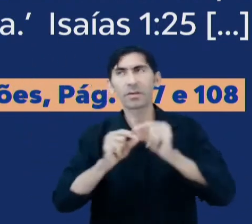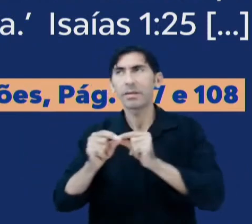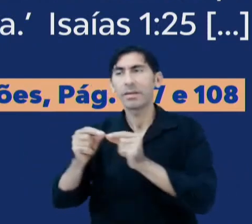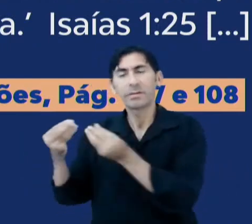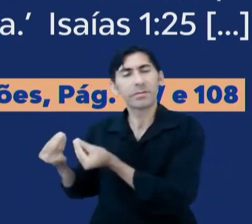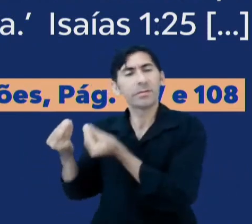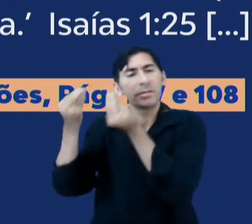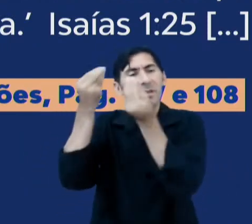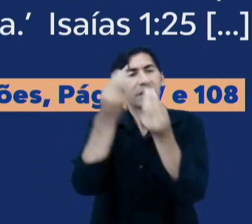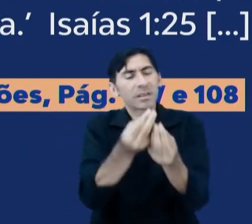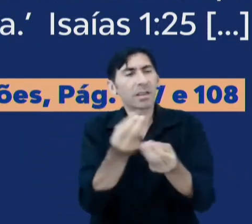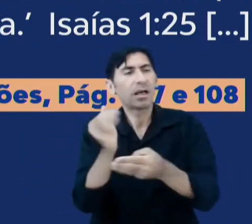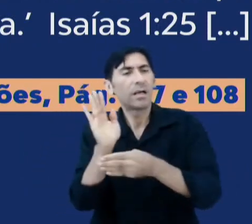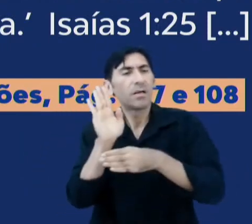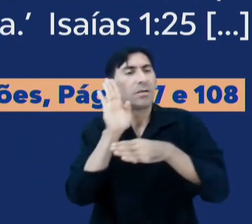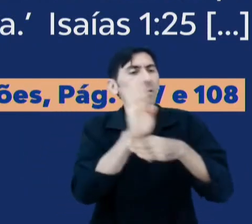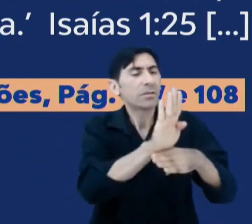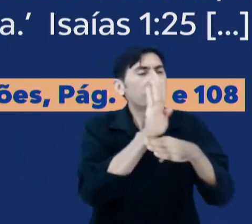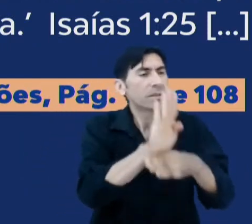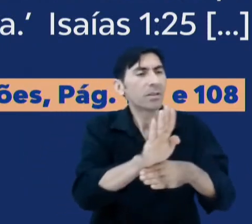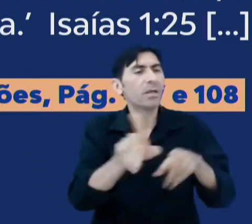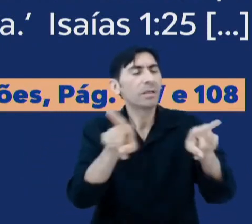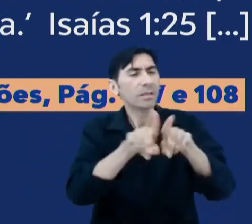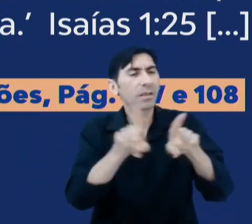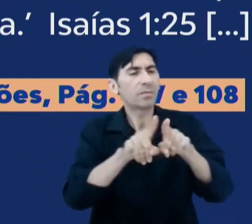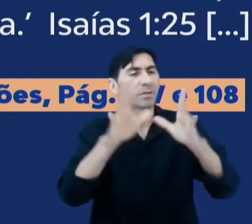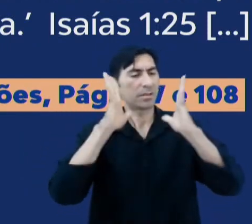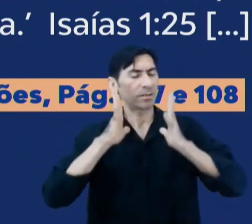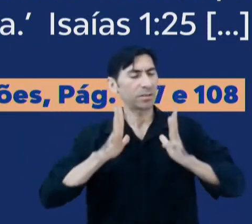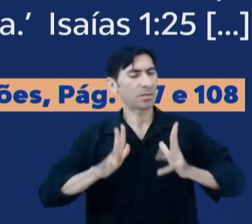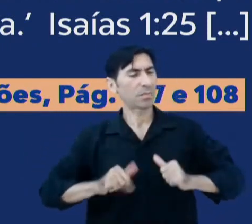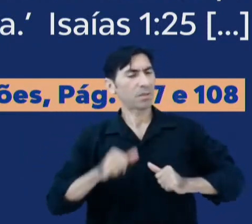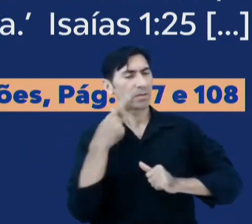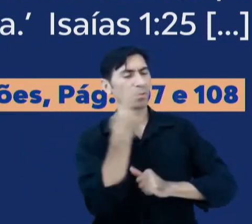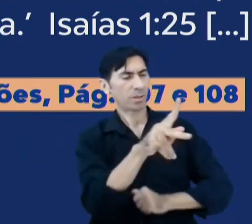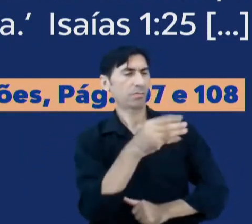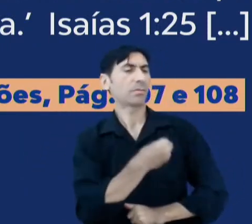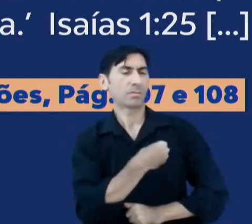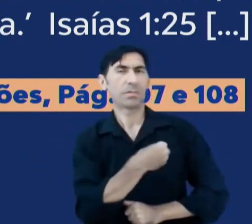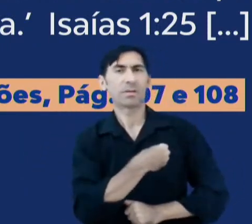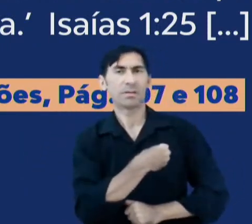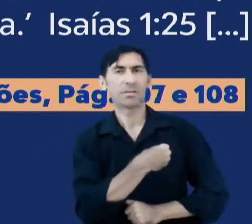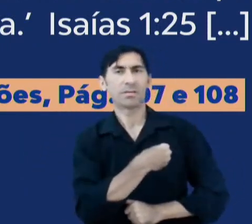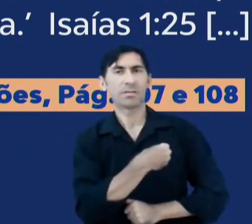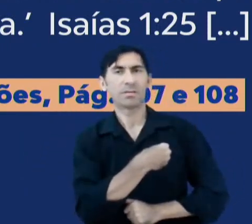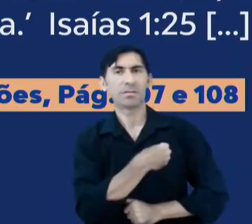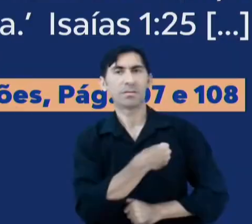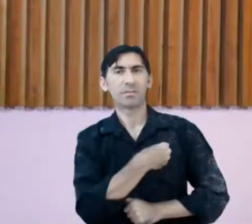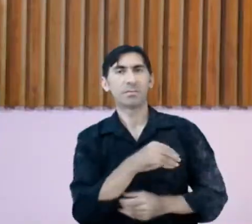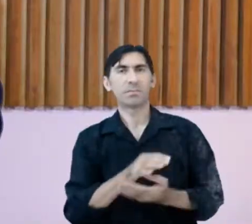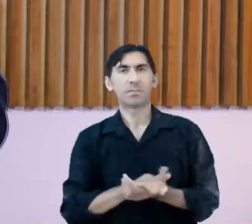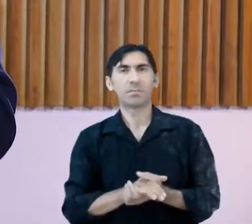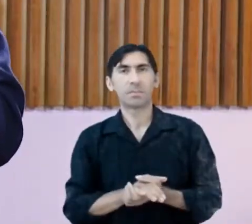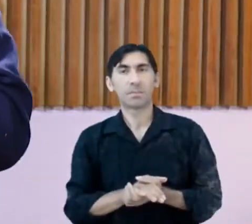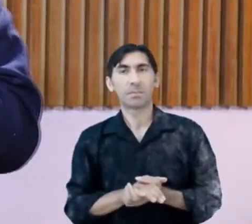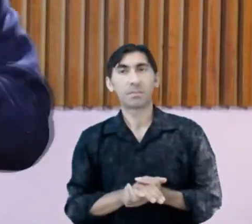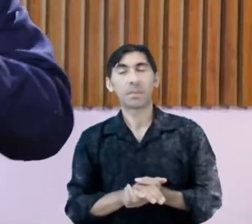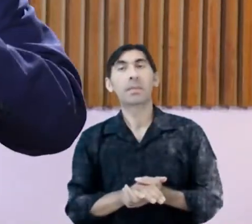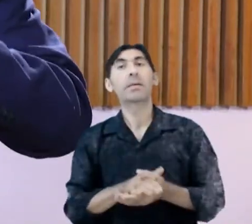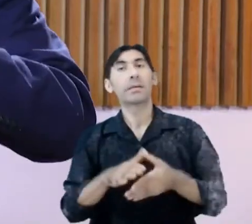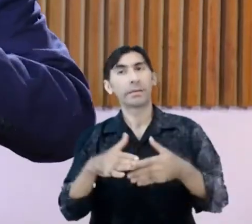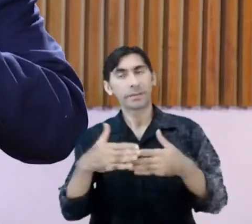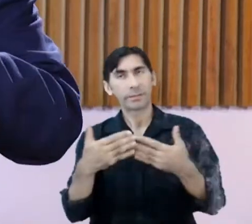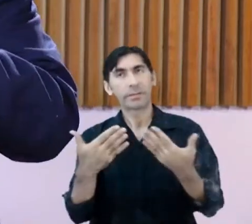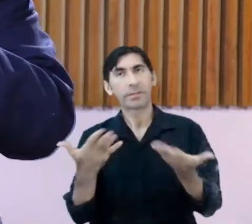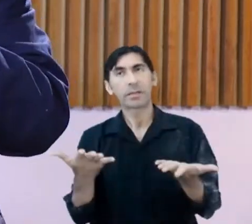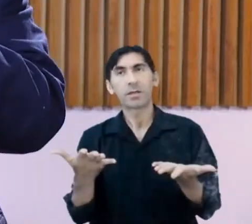e purificarei inteiramente as tuas escórias. Irmãos, a palavra escória, ela é aplicada ao